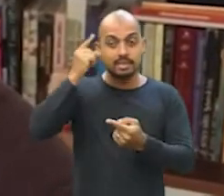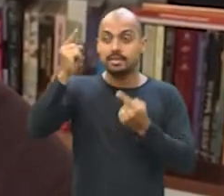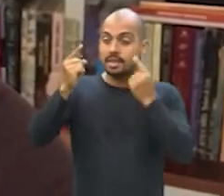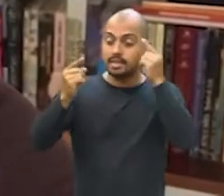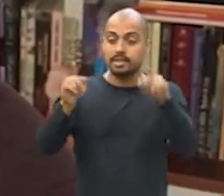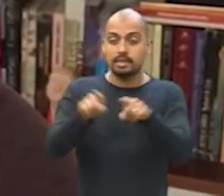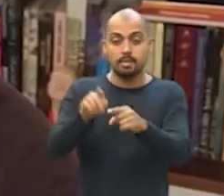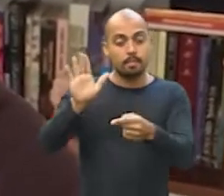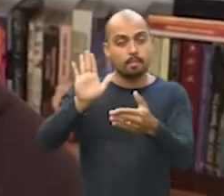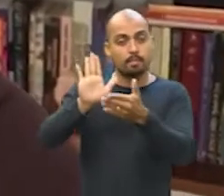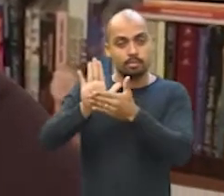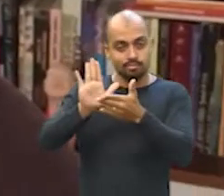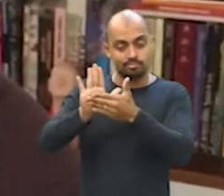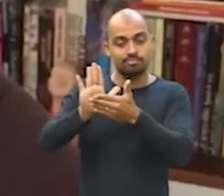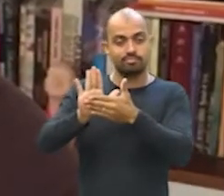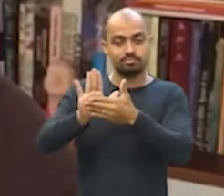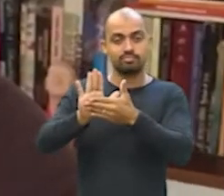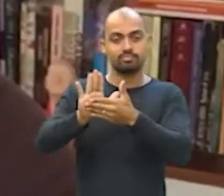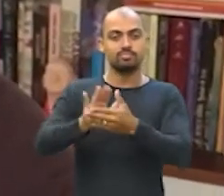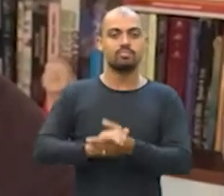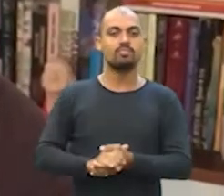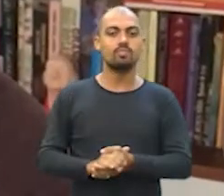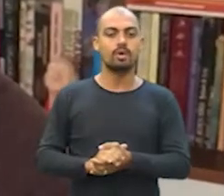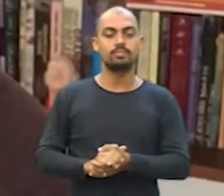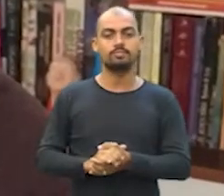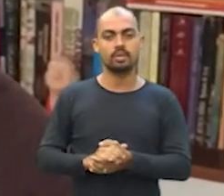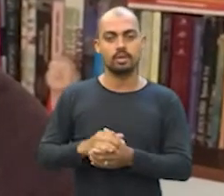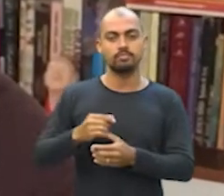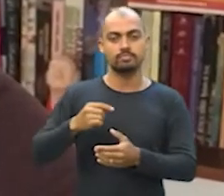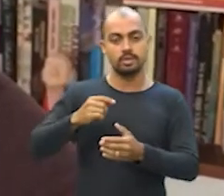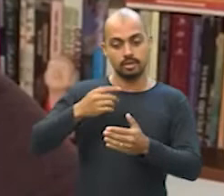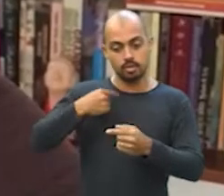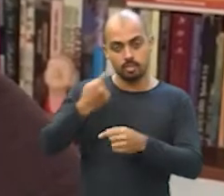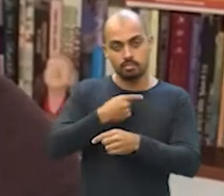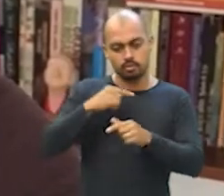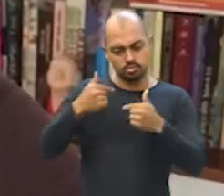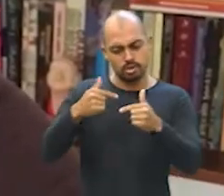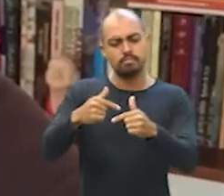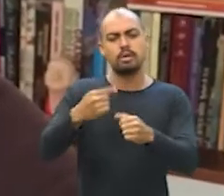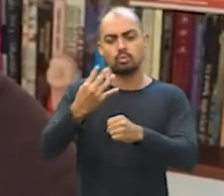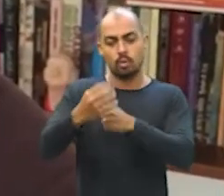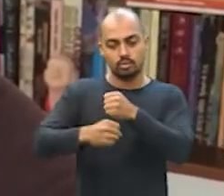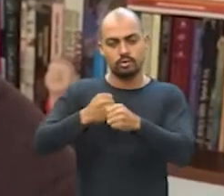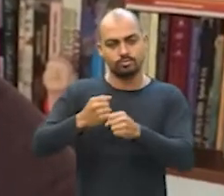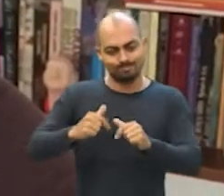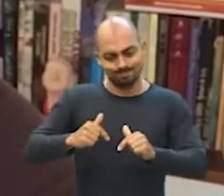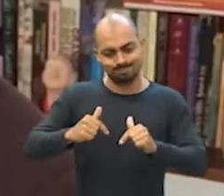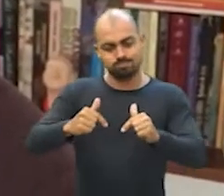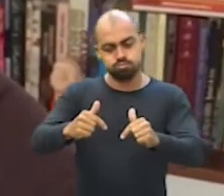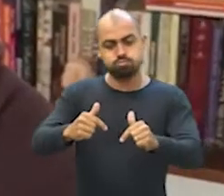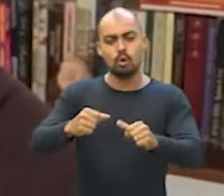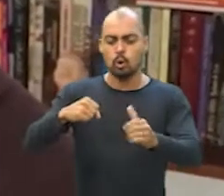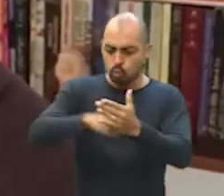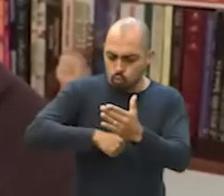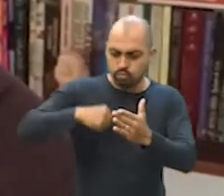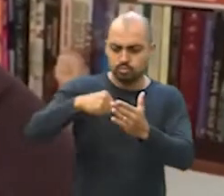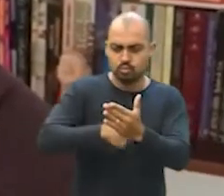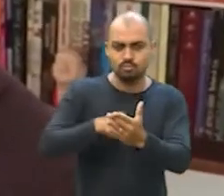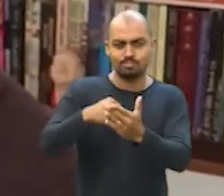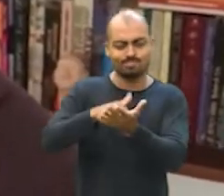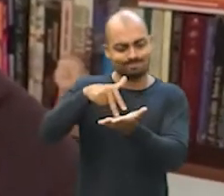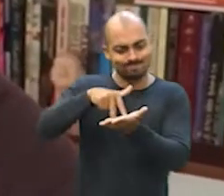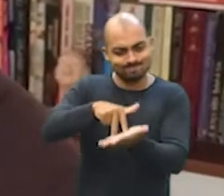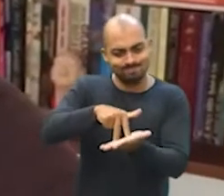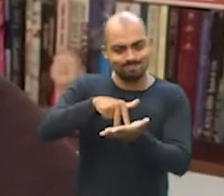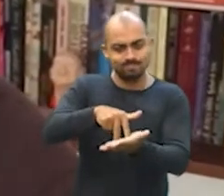nas nossas propostas. Quero também dizer que o nosso mandato continuará sendo um mandato de lutas e de resistência. Nós vivemos